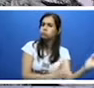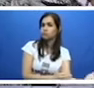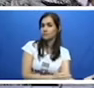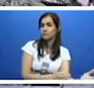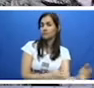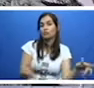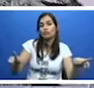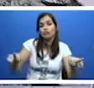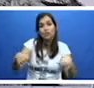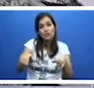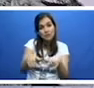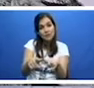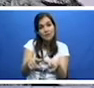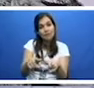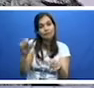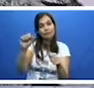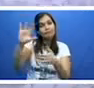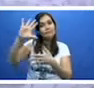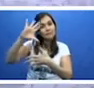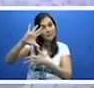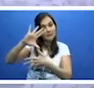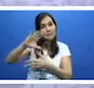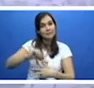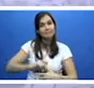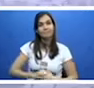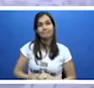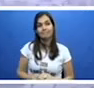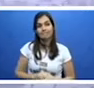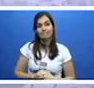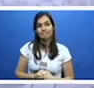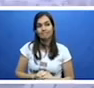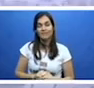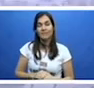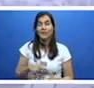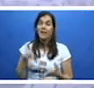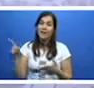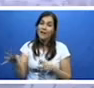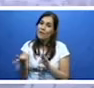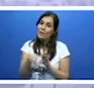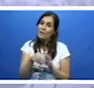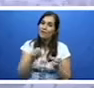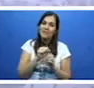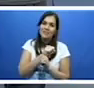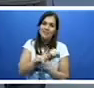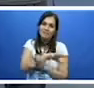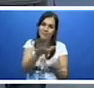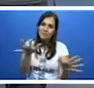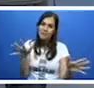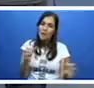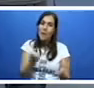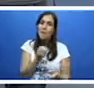em toda América é bom esse é o conteúdo que eu queria ter transmitido Bons estudos